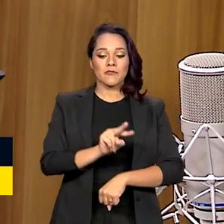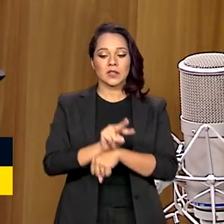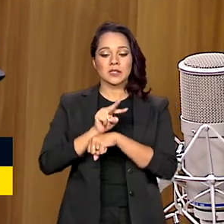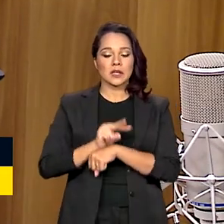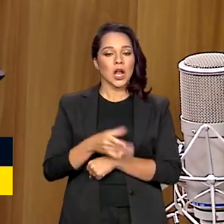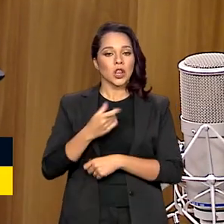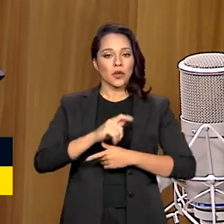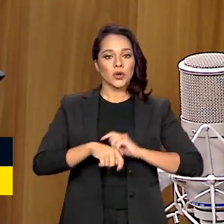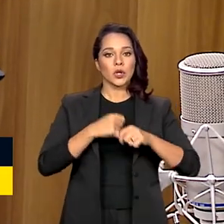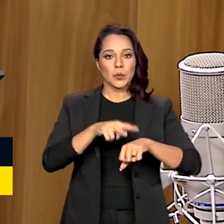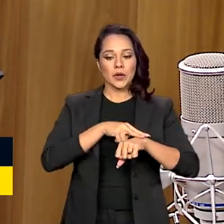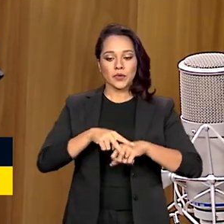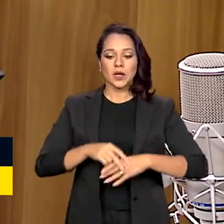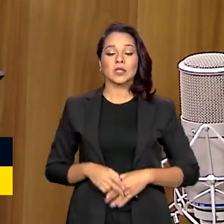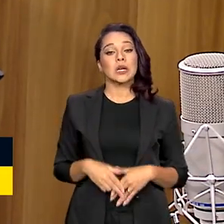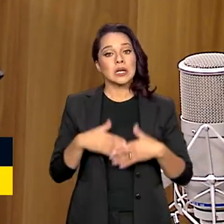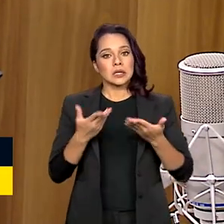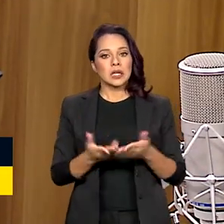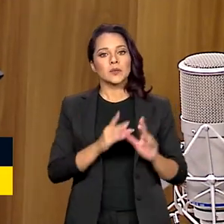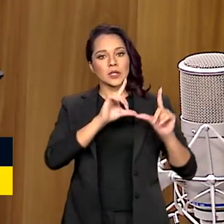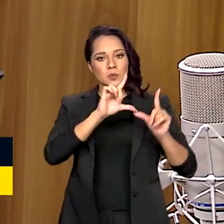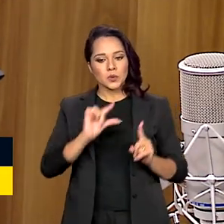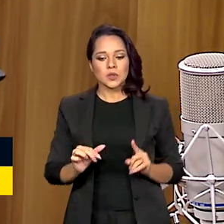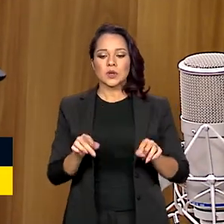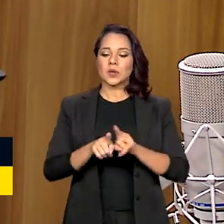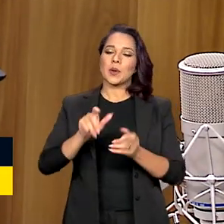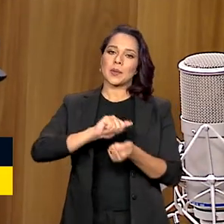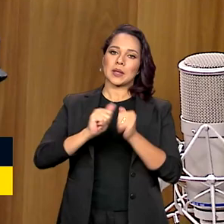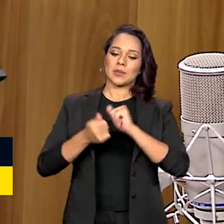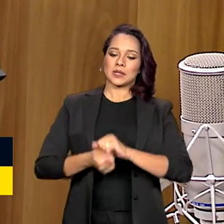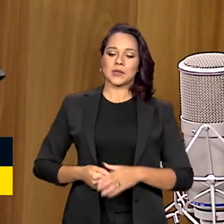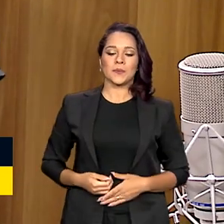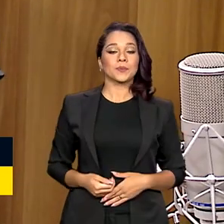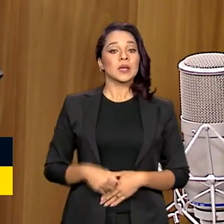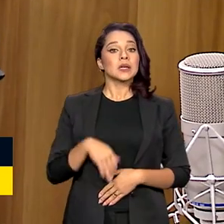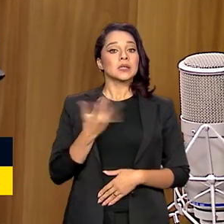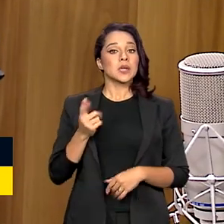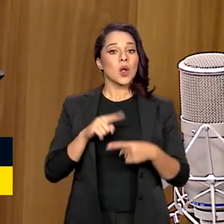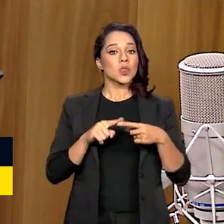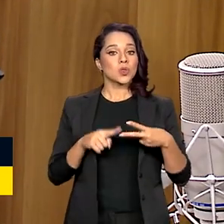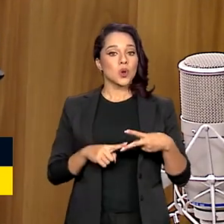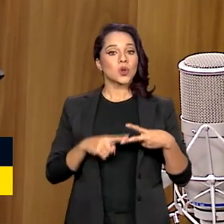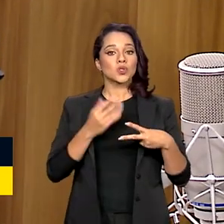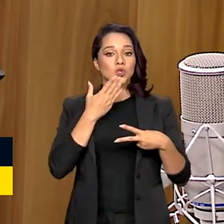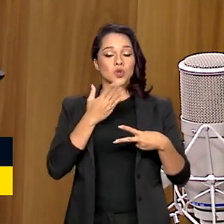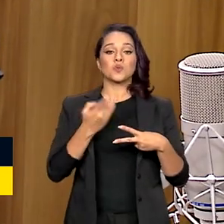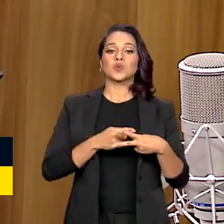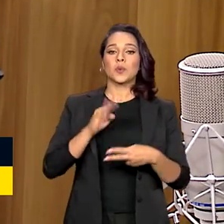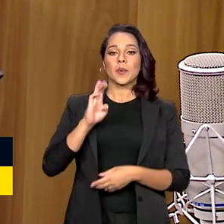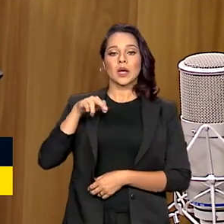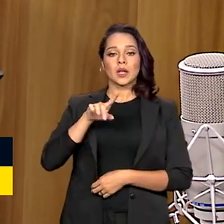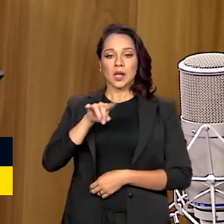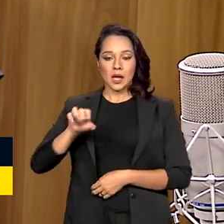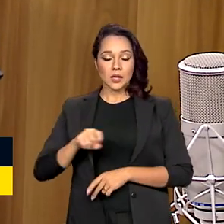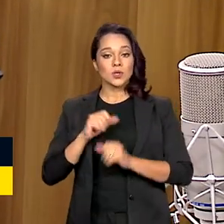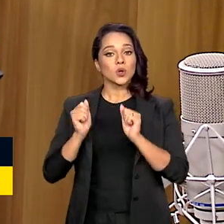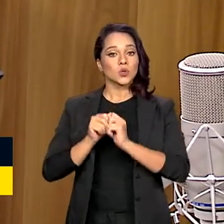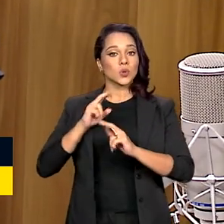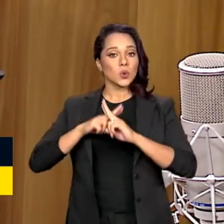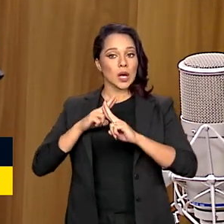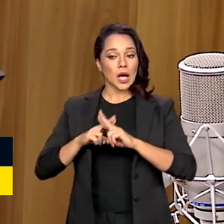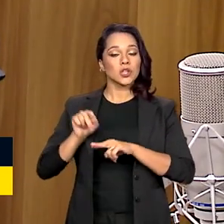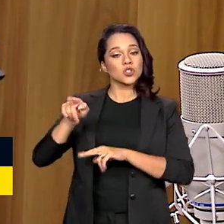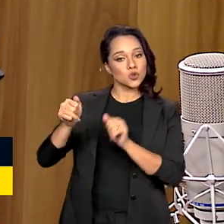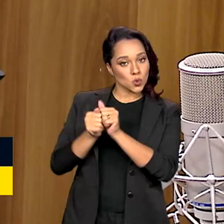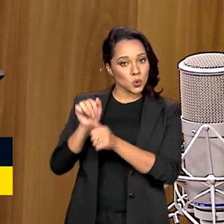financiando essa nova economia verde, tanto para mitigação quanto para adaptação. São duas fontes de recurso. O BNDES e a Caixa estão conosco